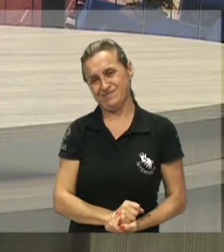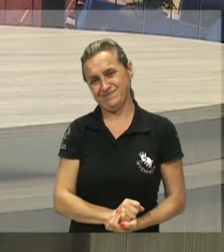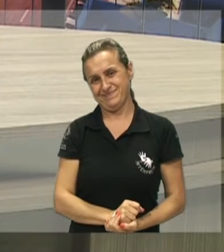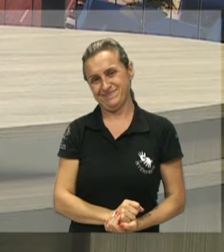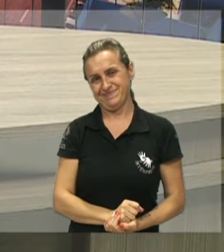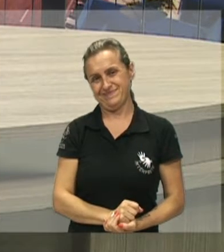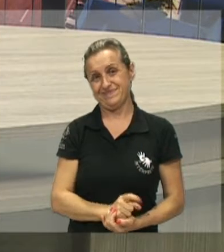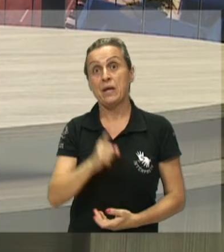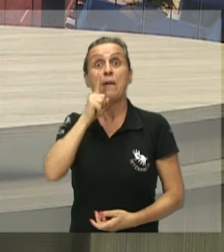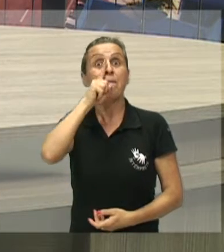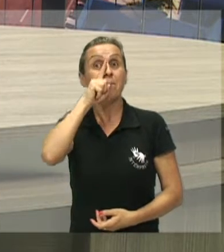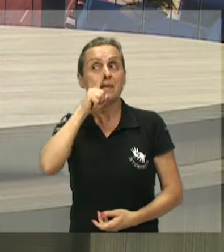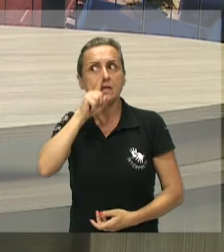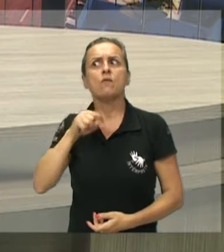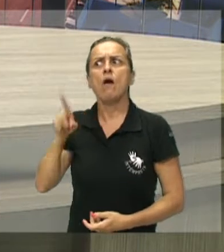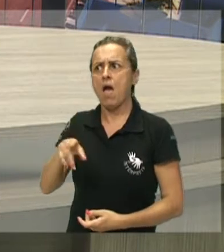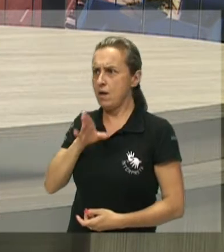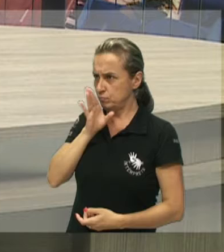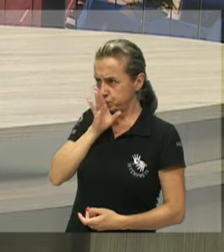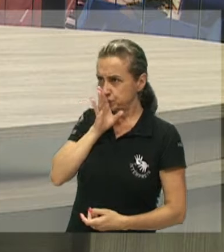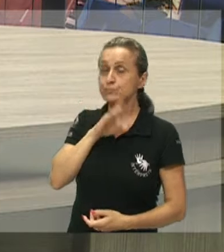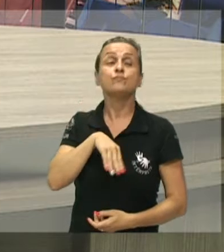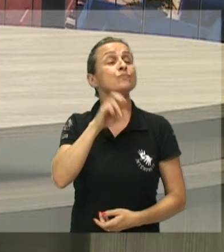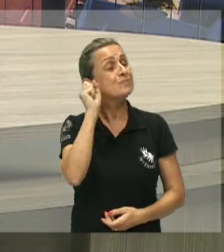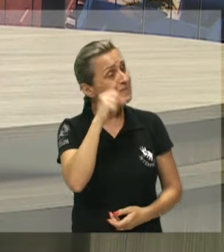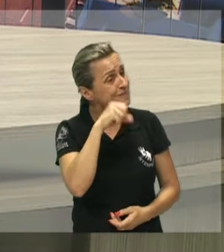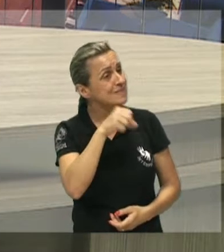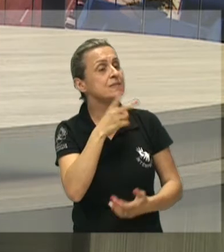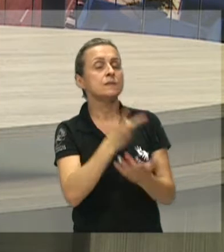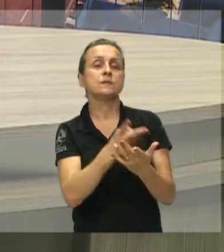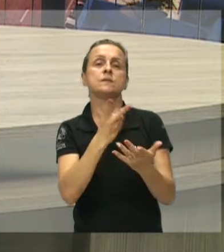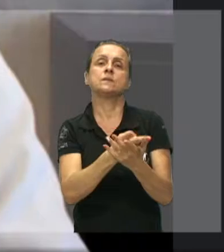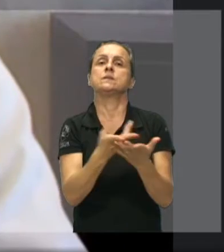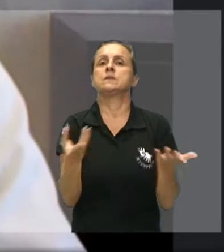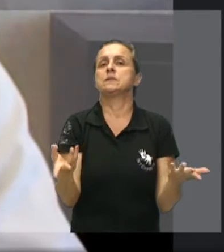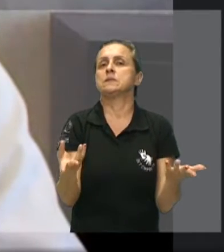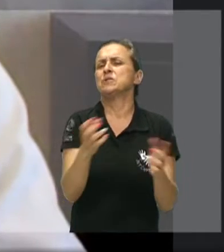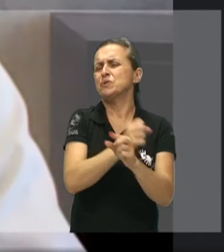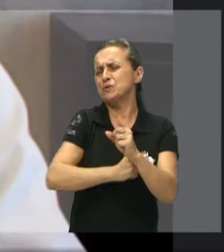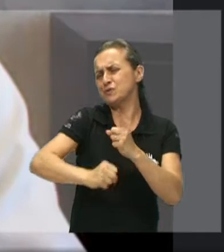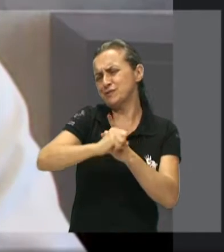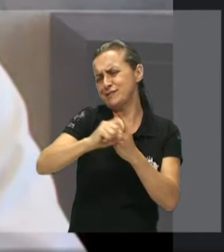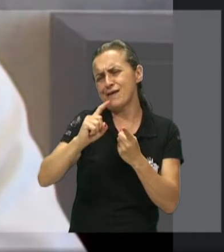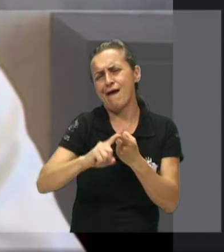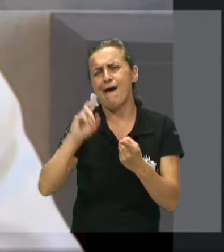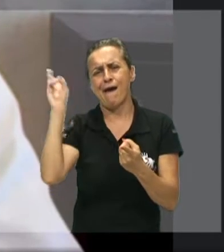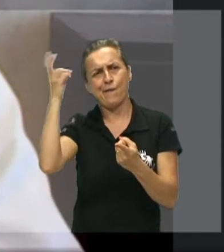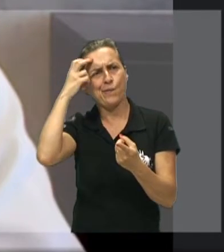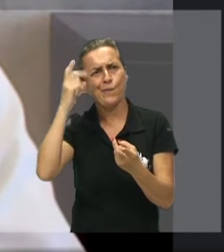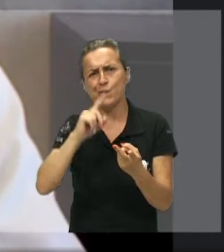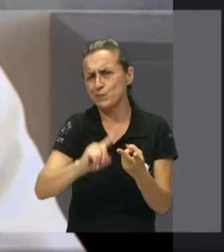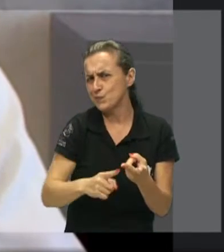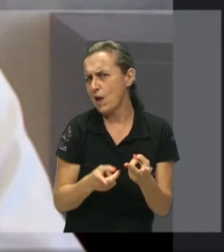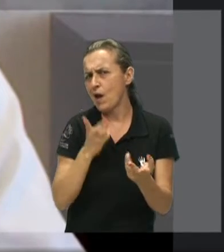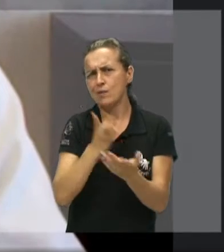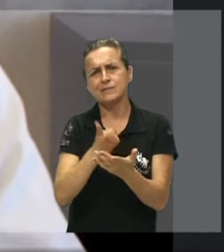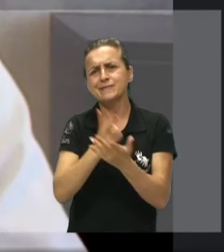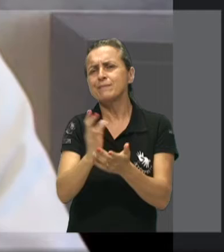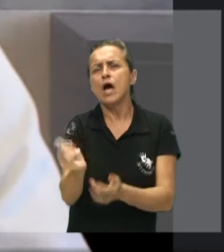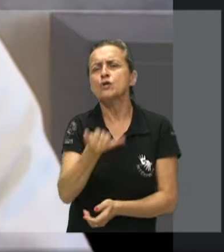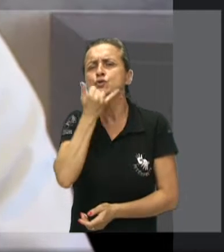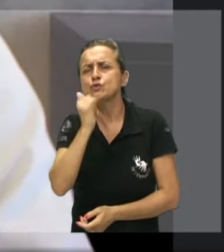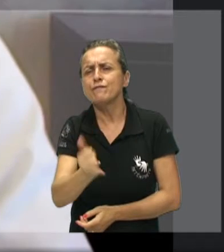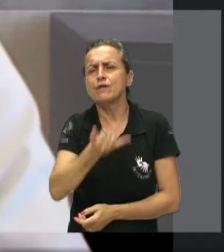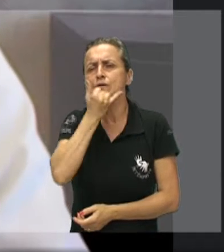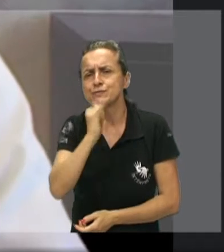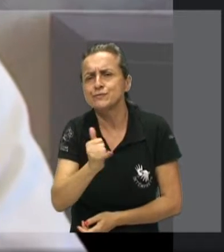no silêncio do câncer. Tem desculpas, né? Aspectos sociais, aspectos culturais, mas geralmente quem marca a consulta